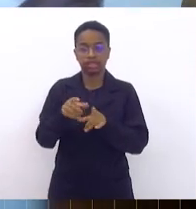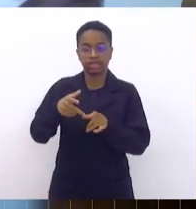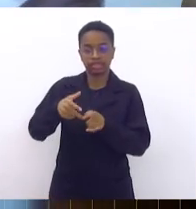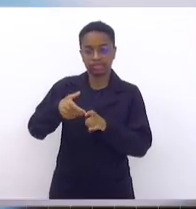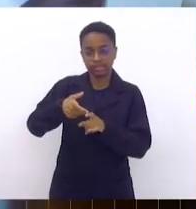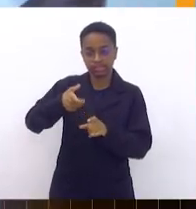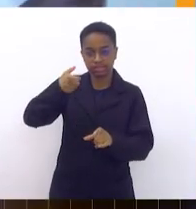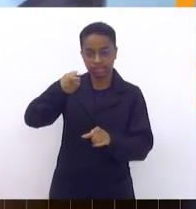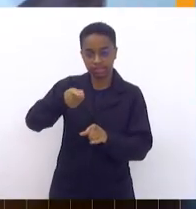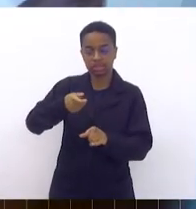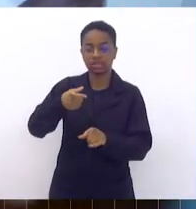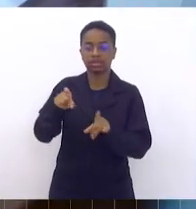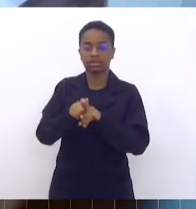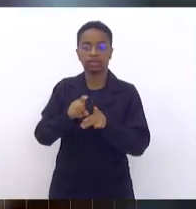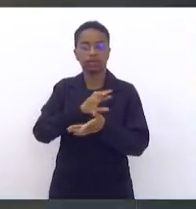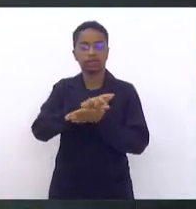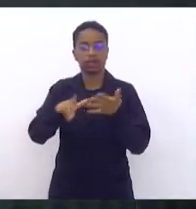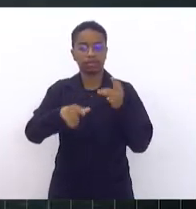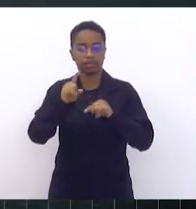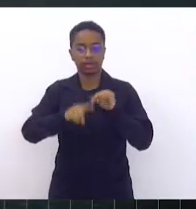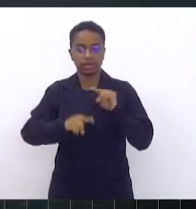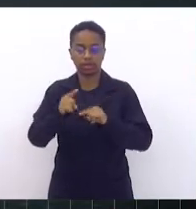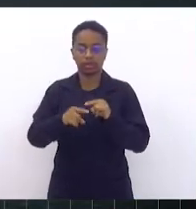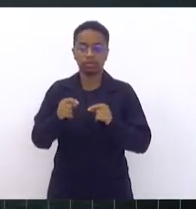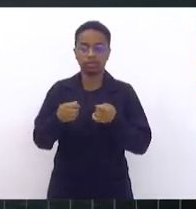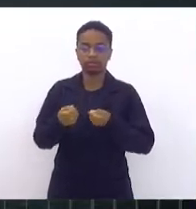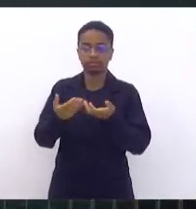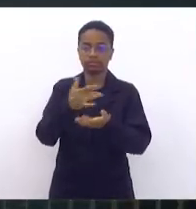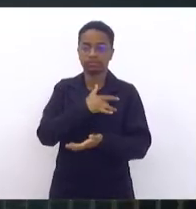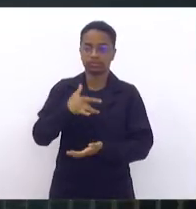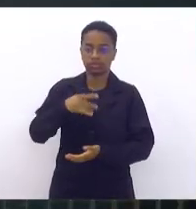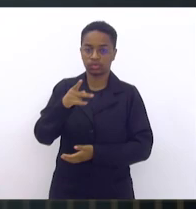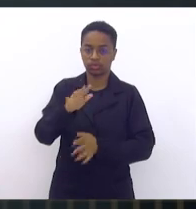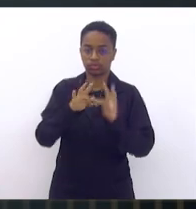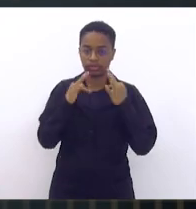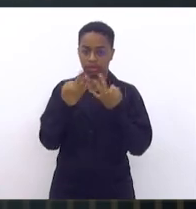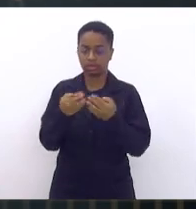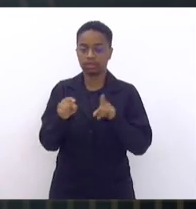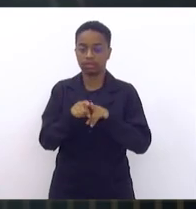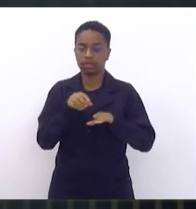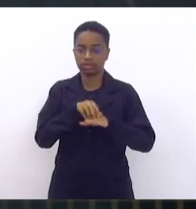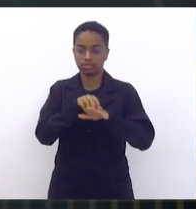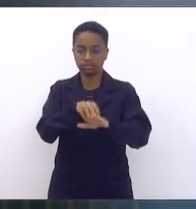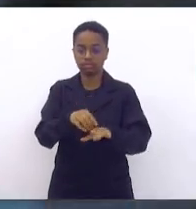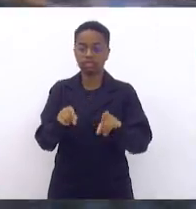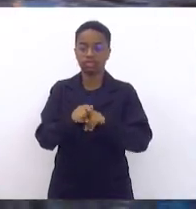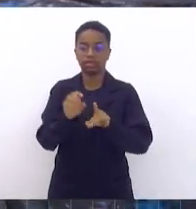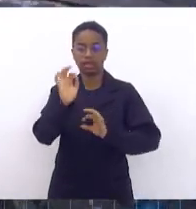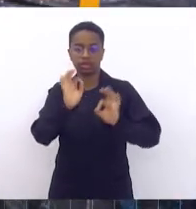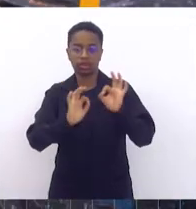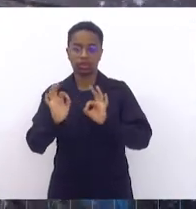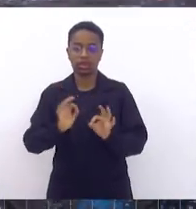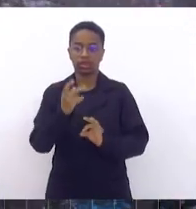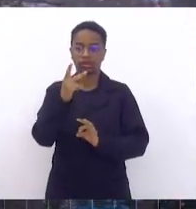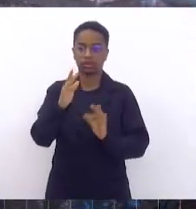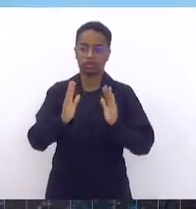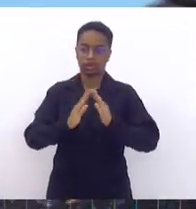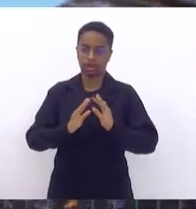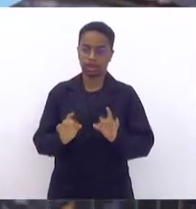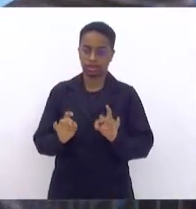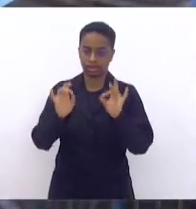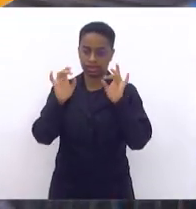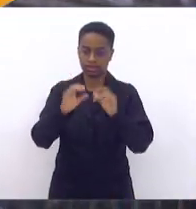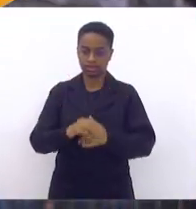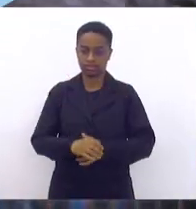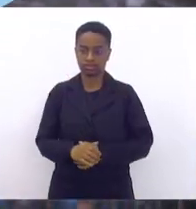utensílios para saúde de sua família nos transportes que te levam aonde for e até mesmo na decoração de seu cantinho especial do